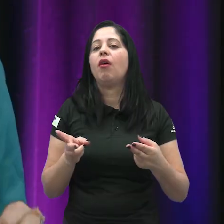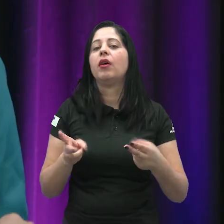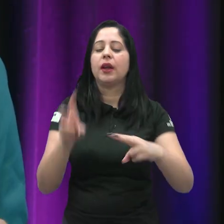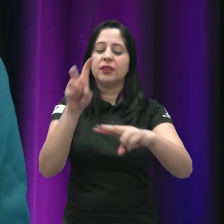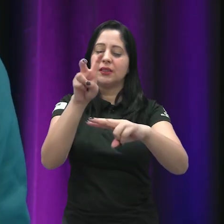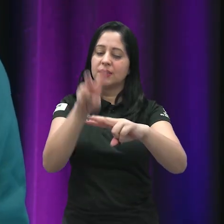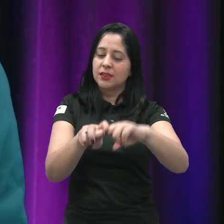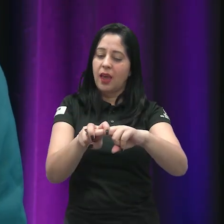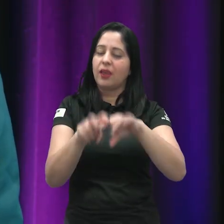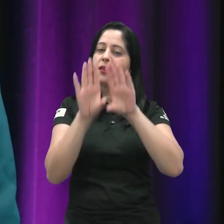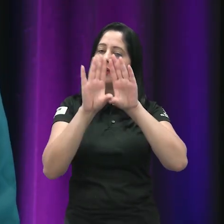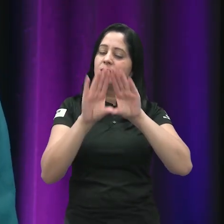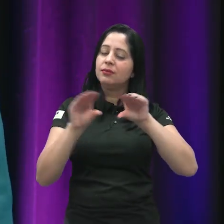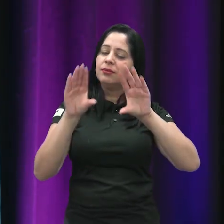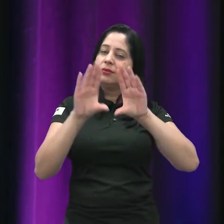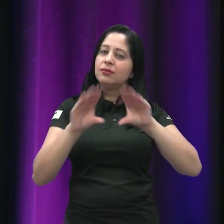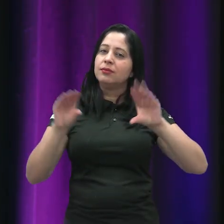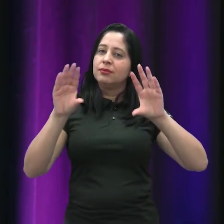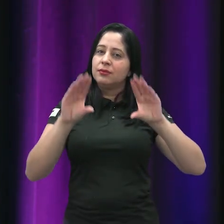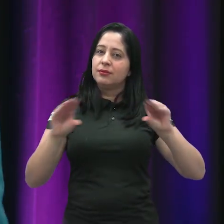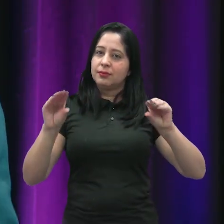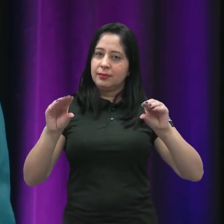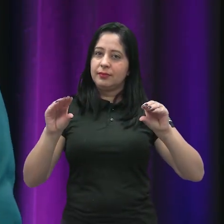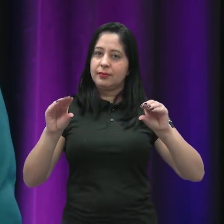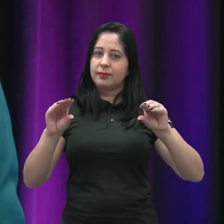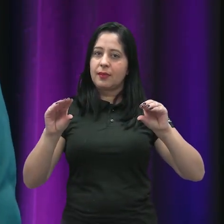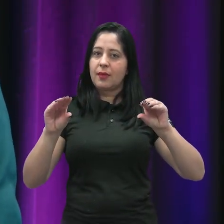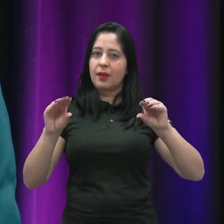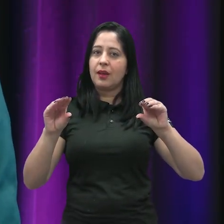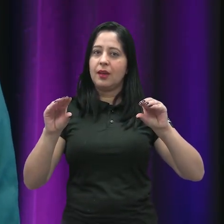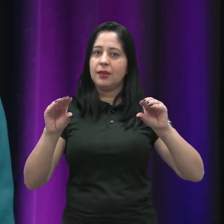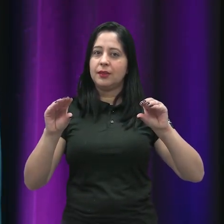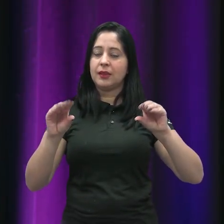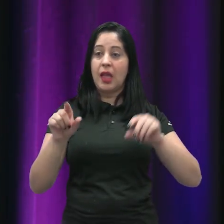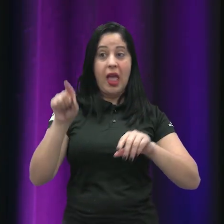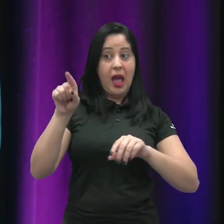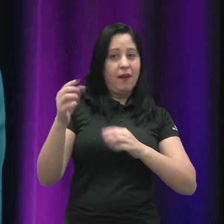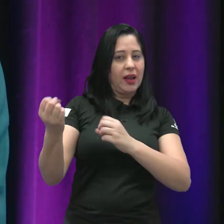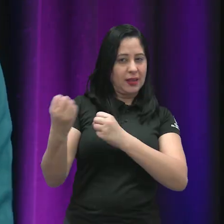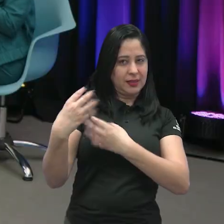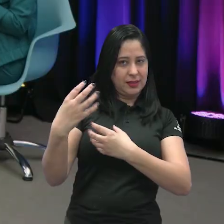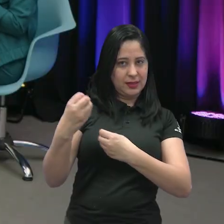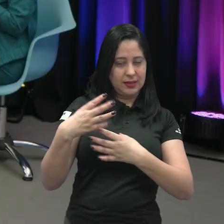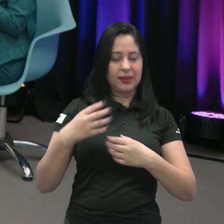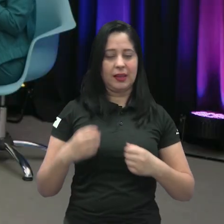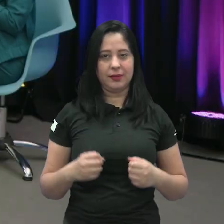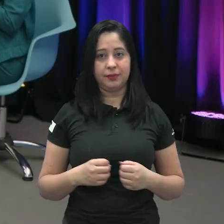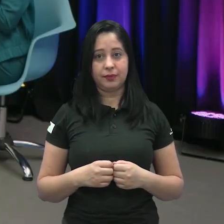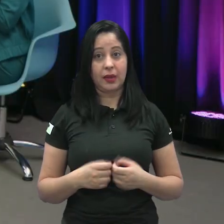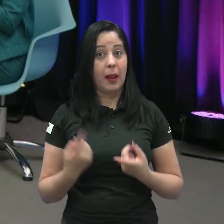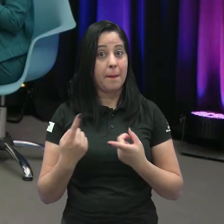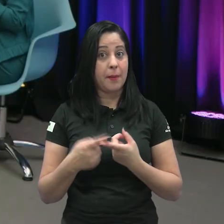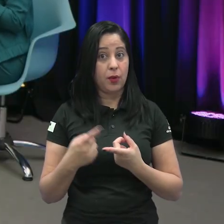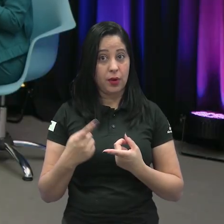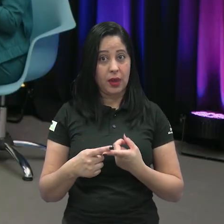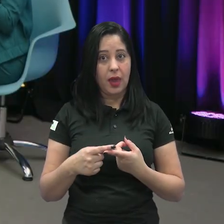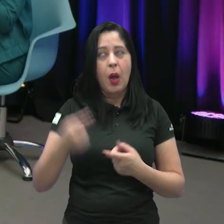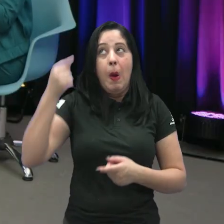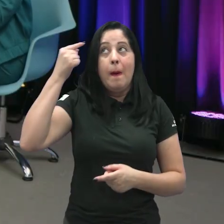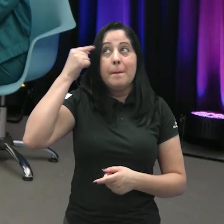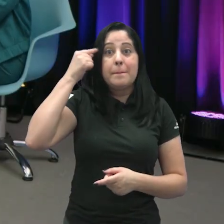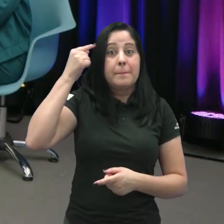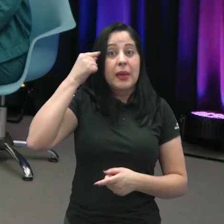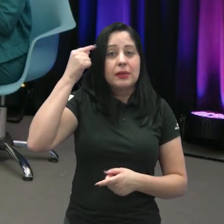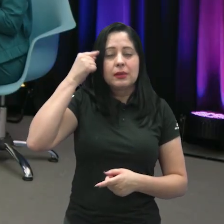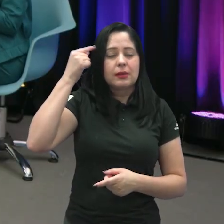sentar confortavelmente e fazer um processo de reprogramação, que a Regi vai guiar a gente. Porque, na verdade, um